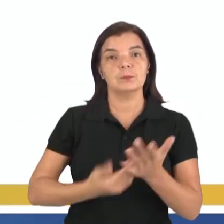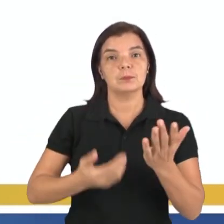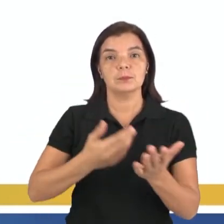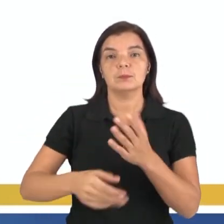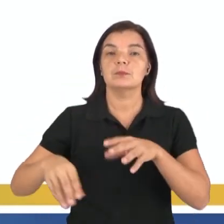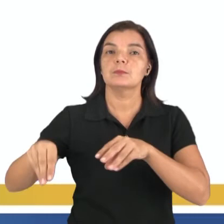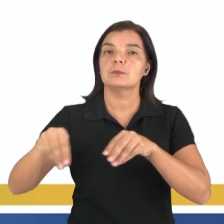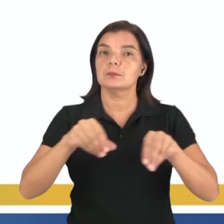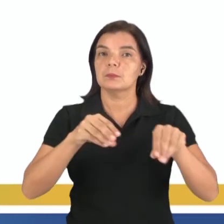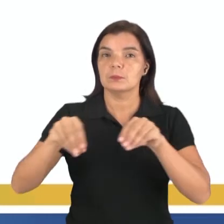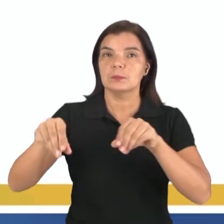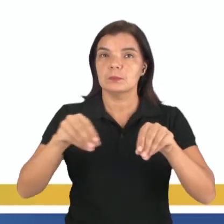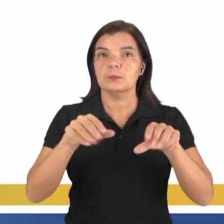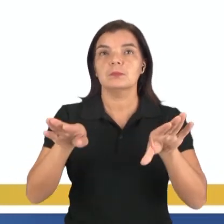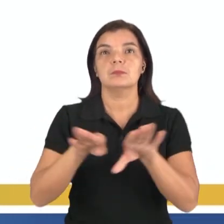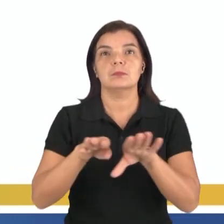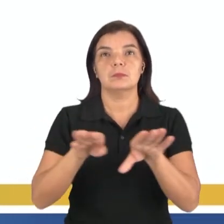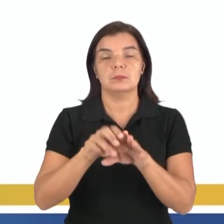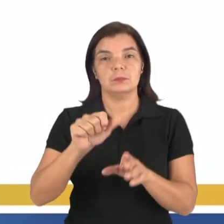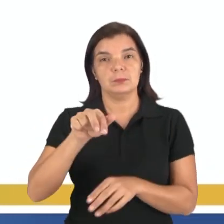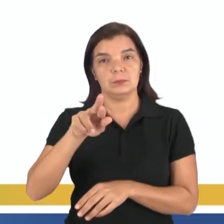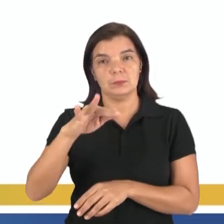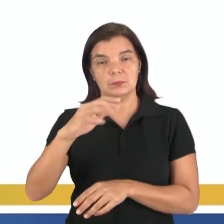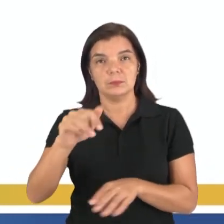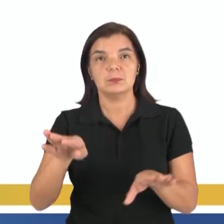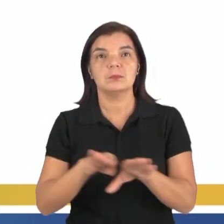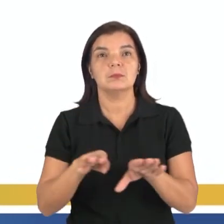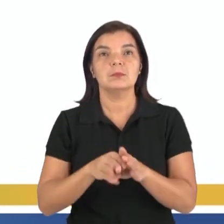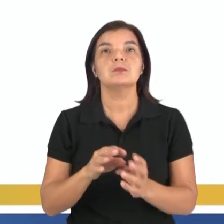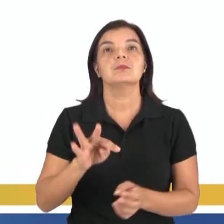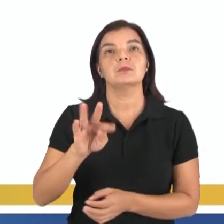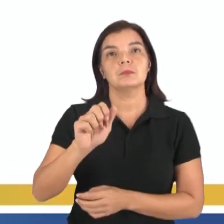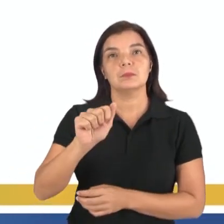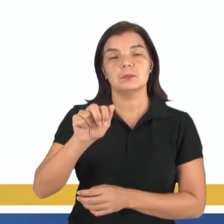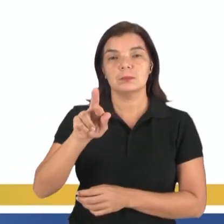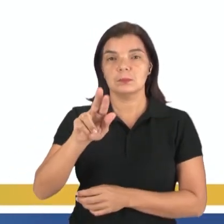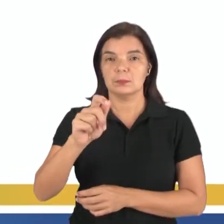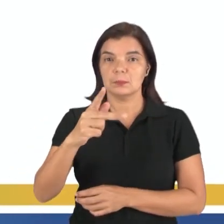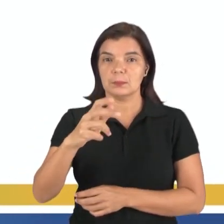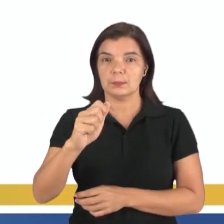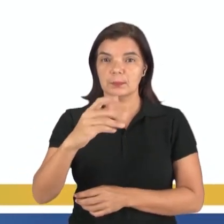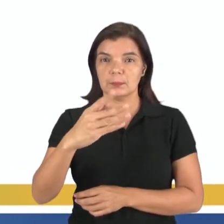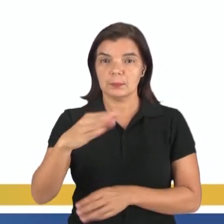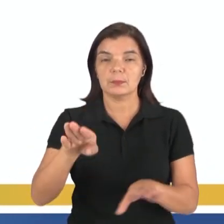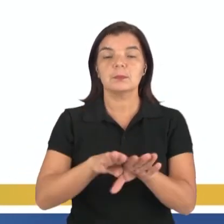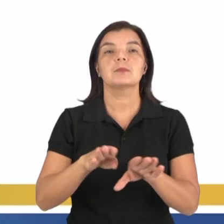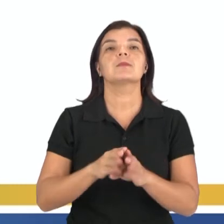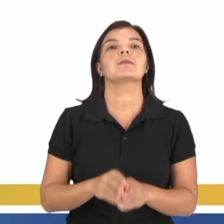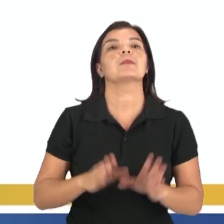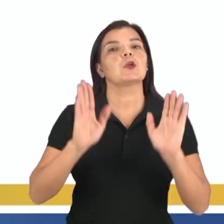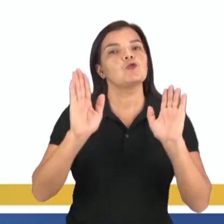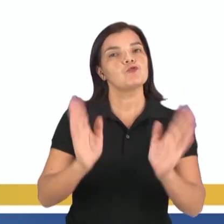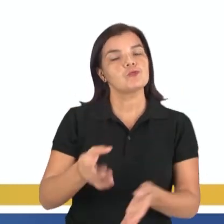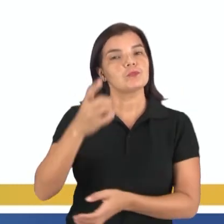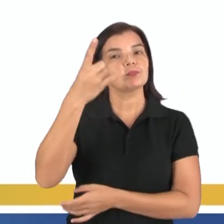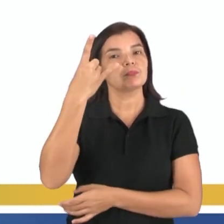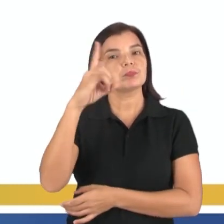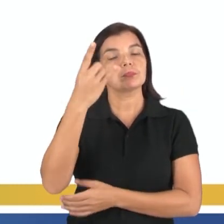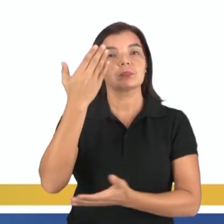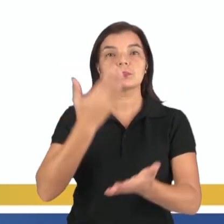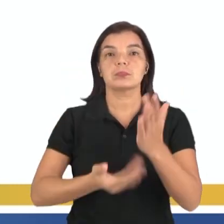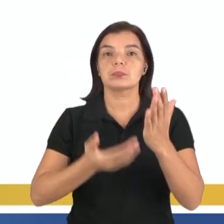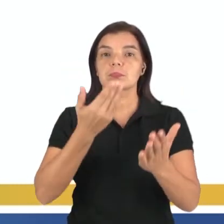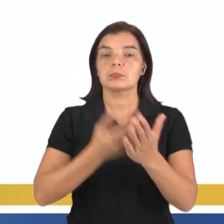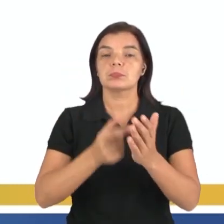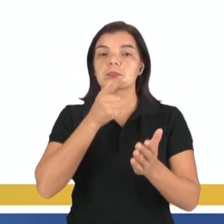perdeu territórios, né? Arica, Tarapacá, e também perdeu as suas jazidas, né? Já a Bolívia